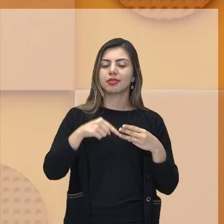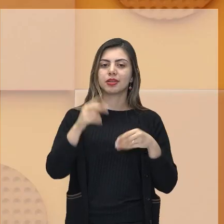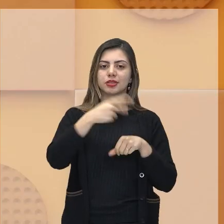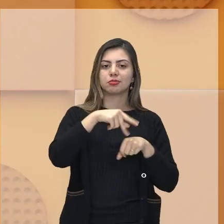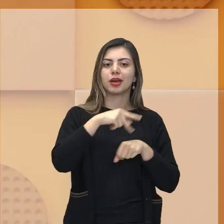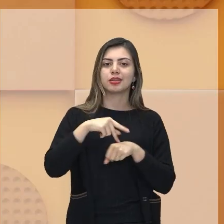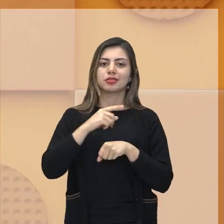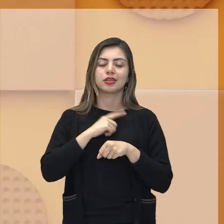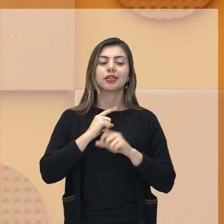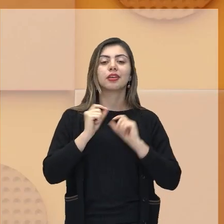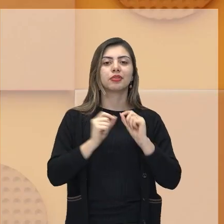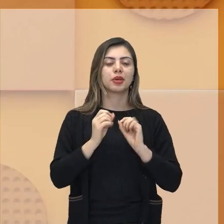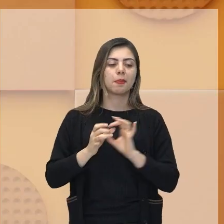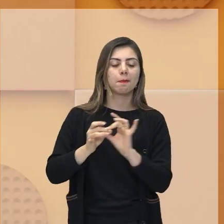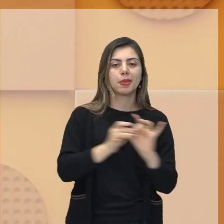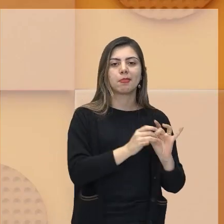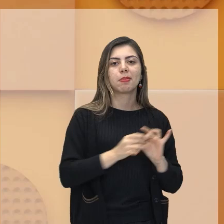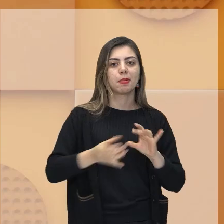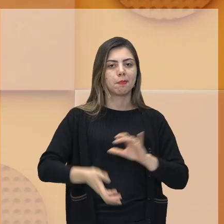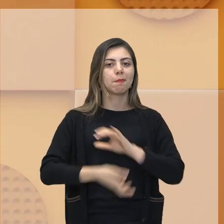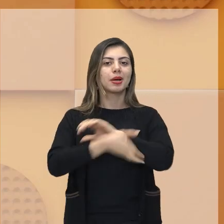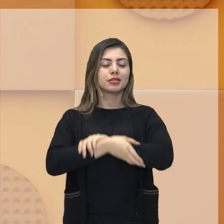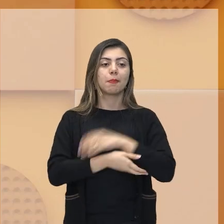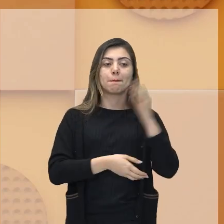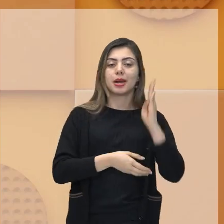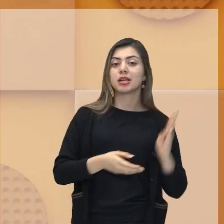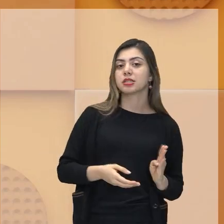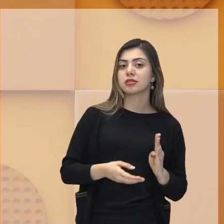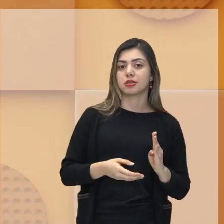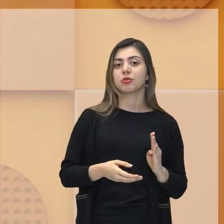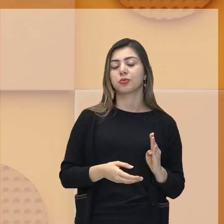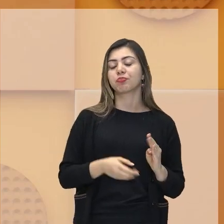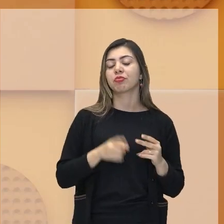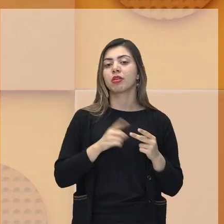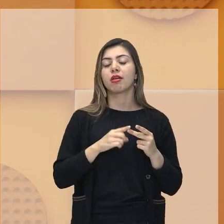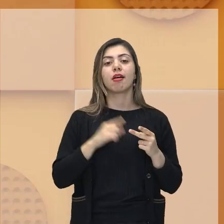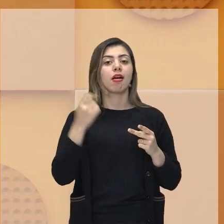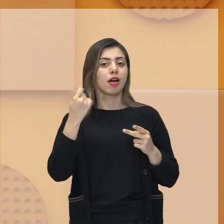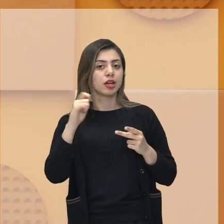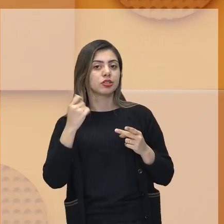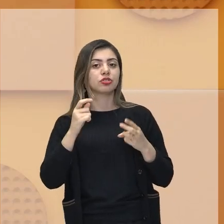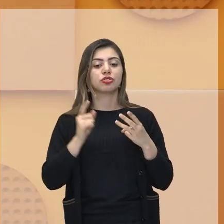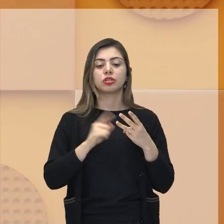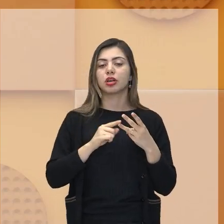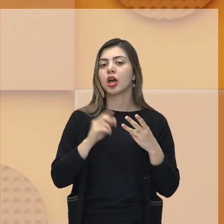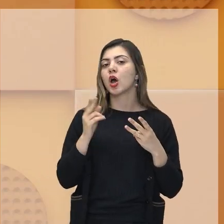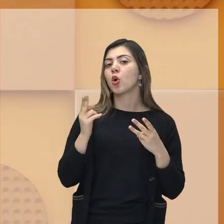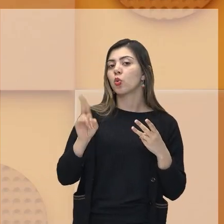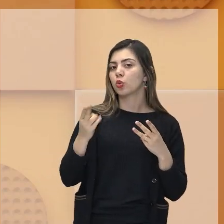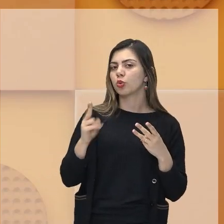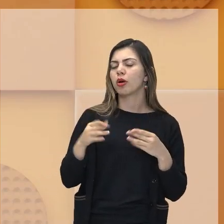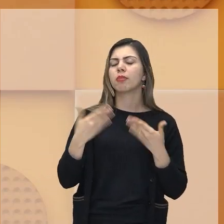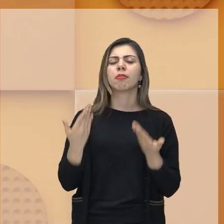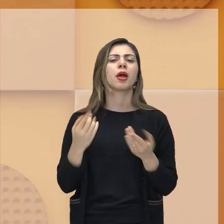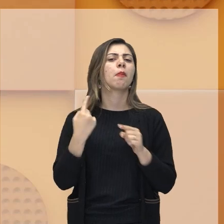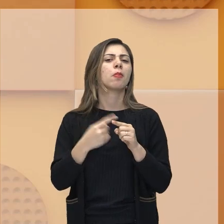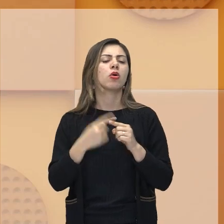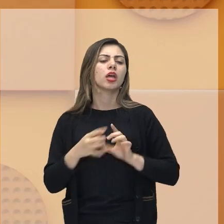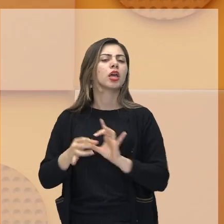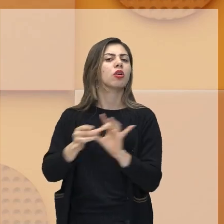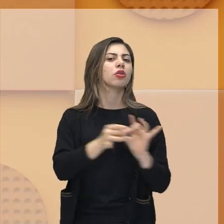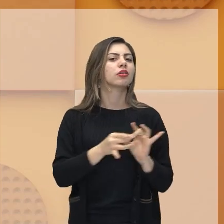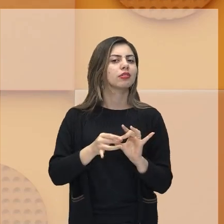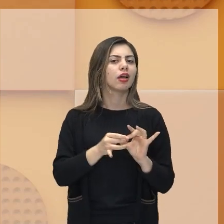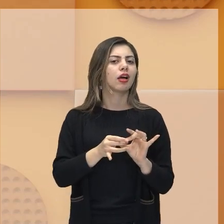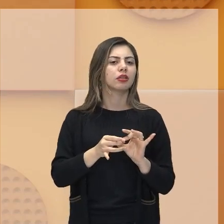uma aliança entre brasileiros, argentinos e uruguaios. Por que eles se uniram, professor?